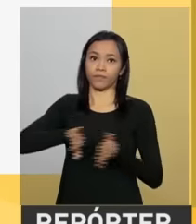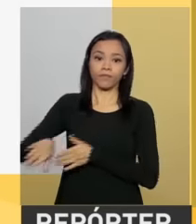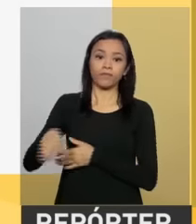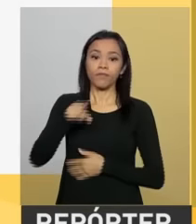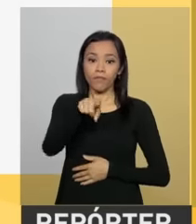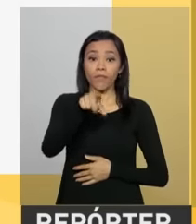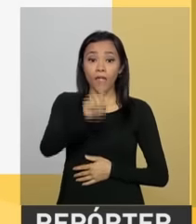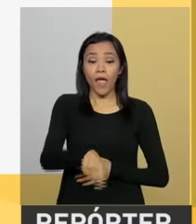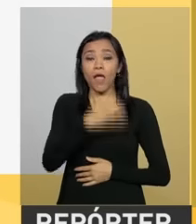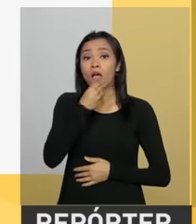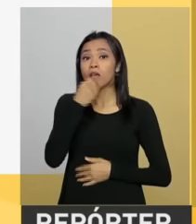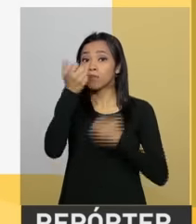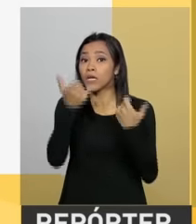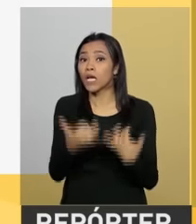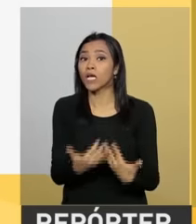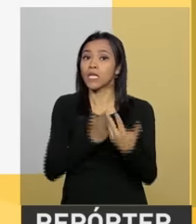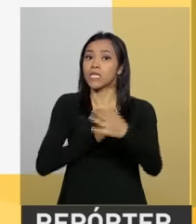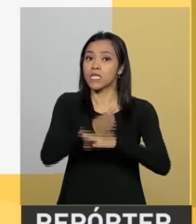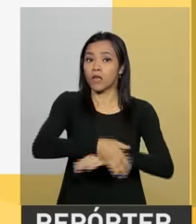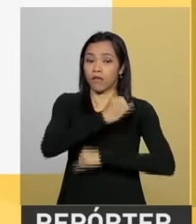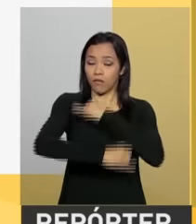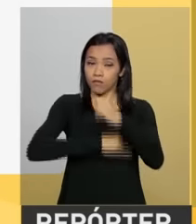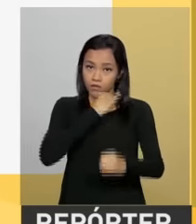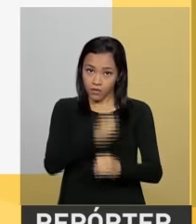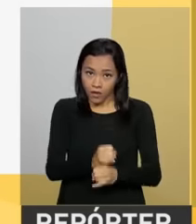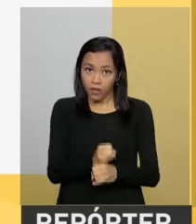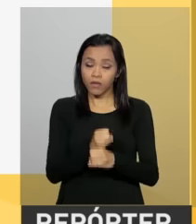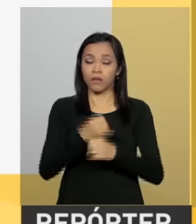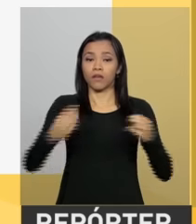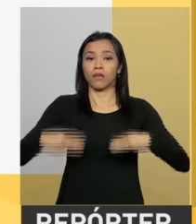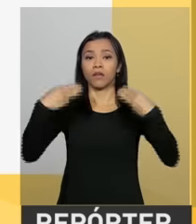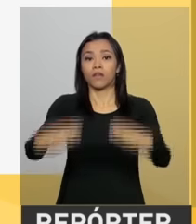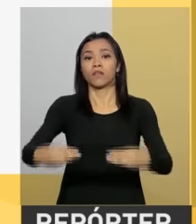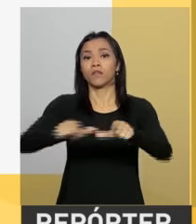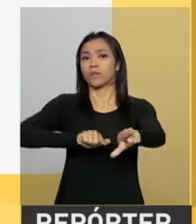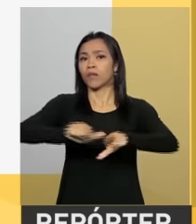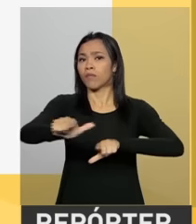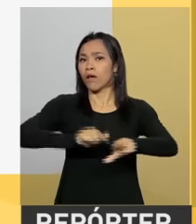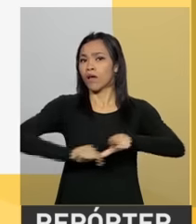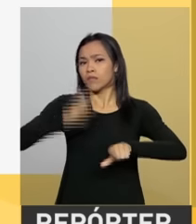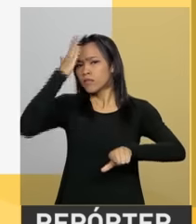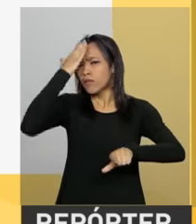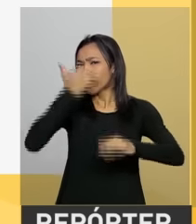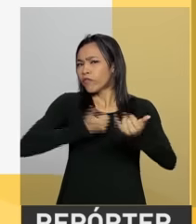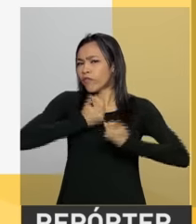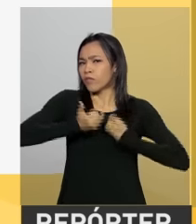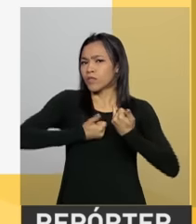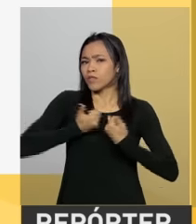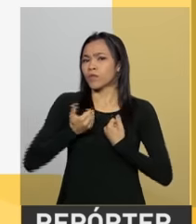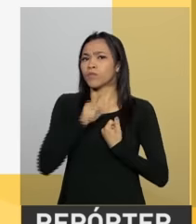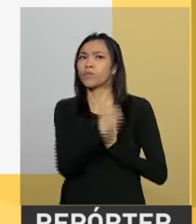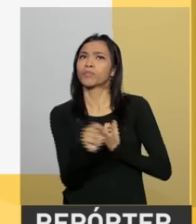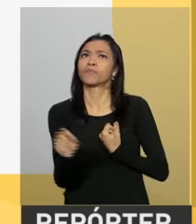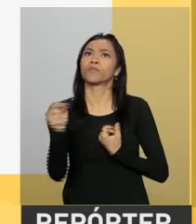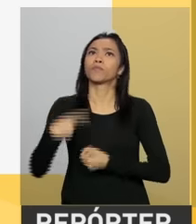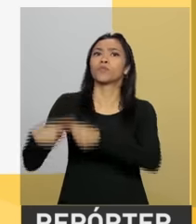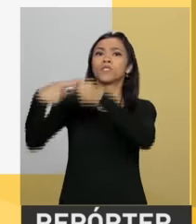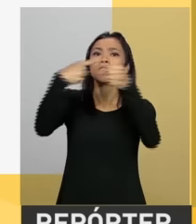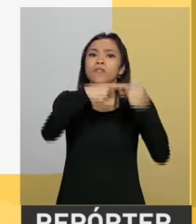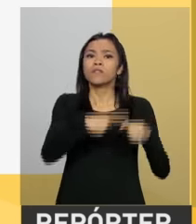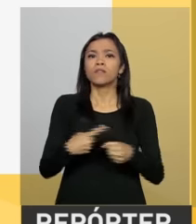do Ministério do Trabalho Ah possibilitando que por município os